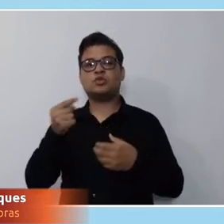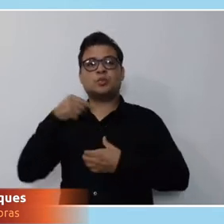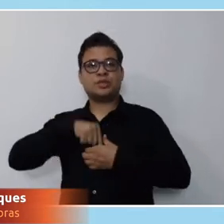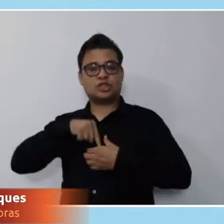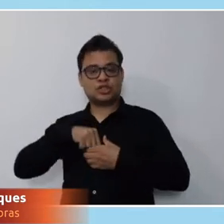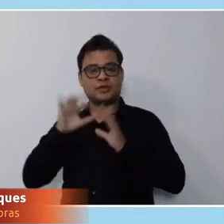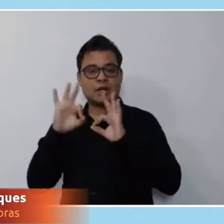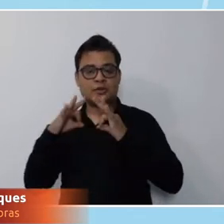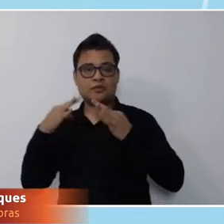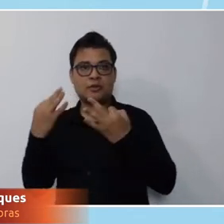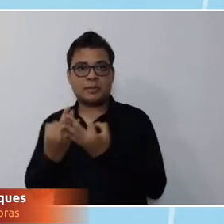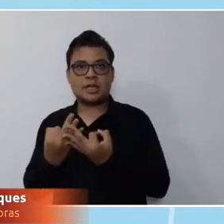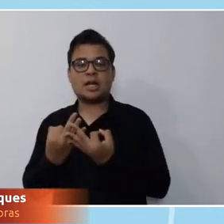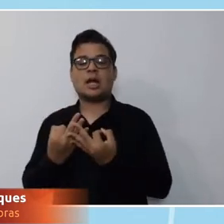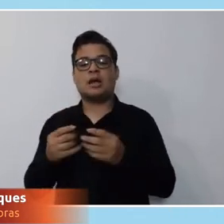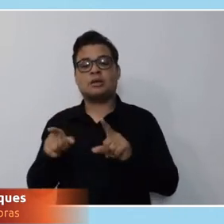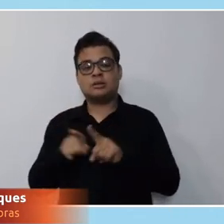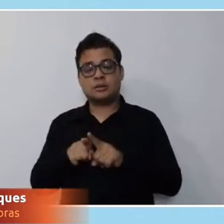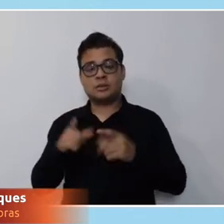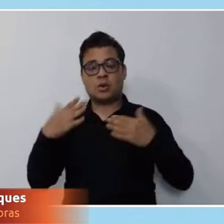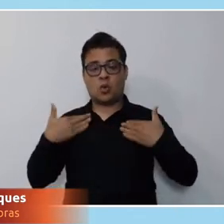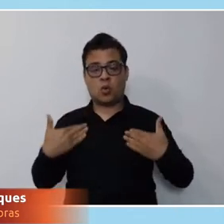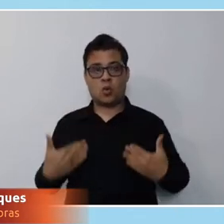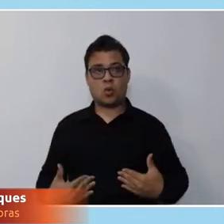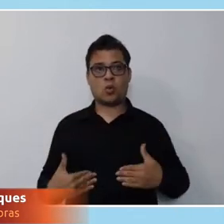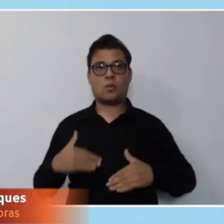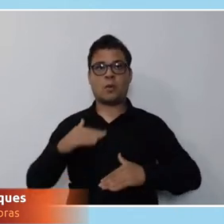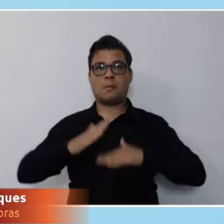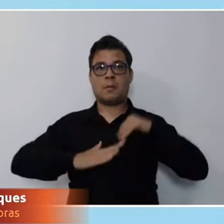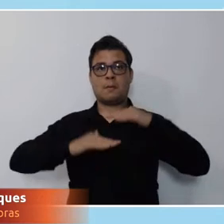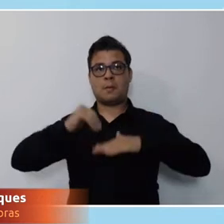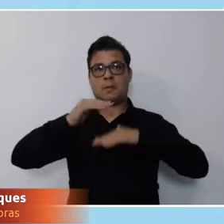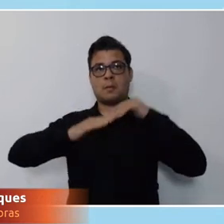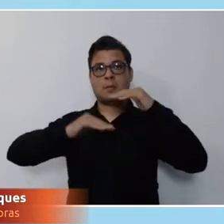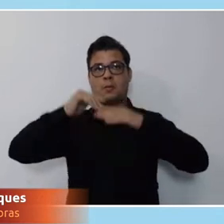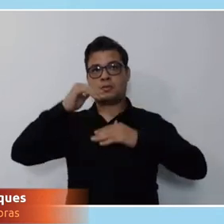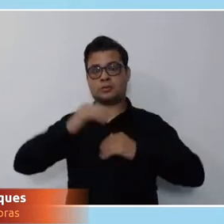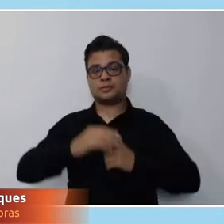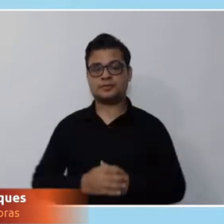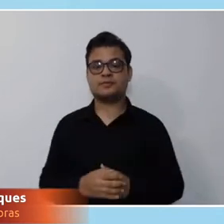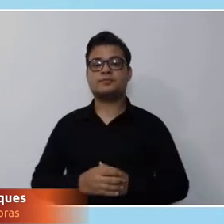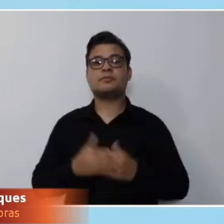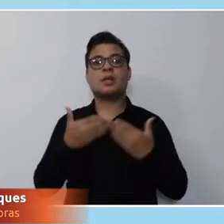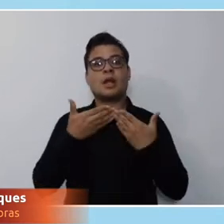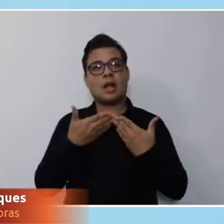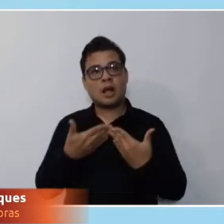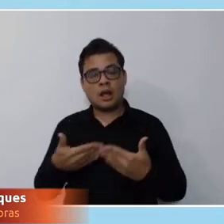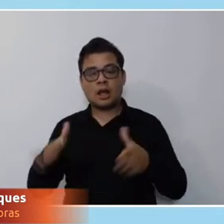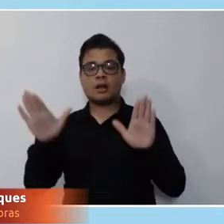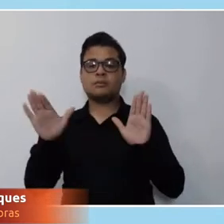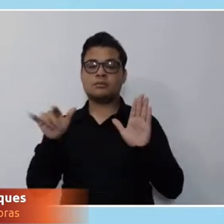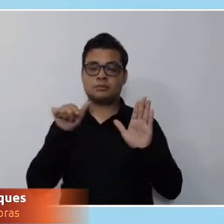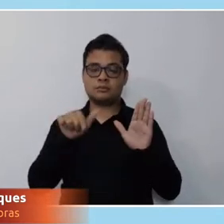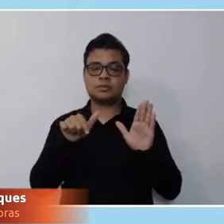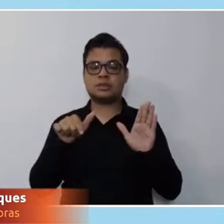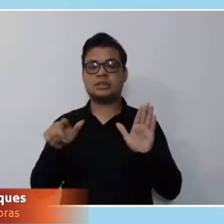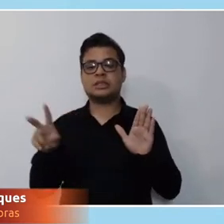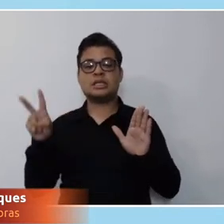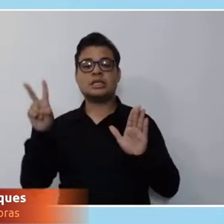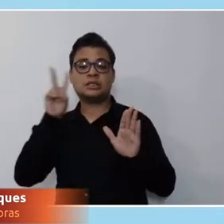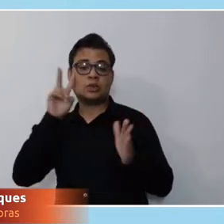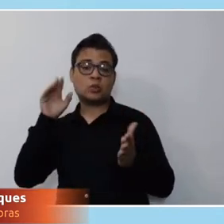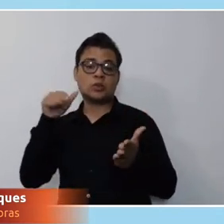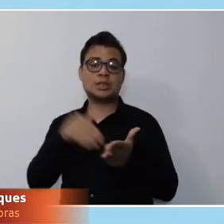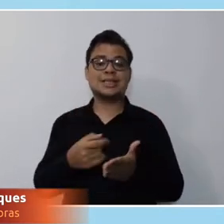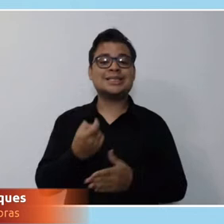nos primeiros anos de vida. A exposição fica aberta ao público de segunda a sexta, das 9h